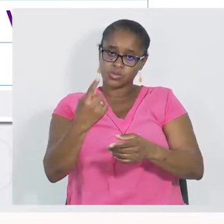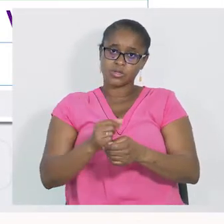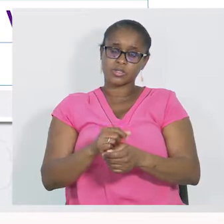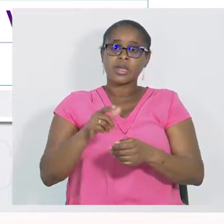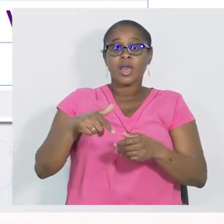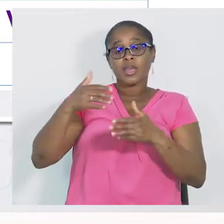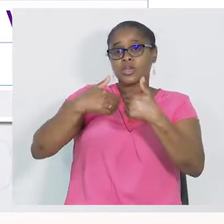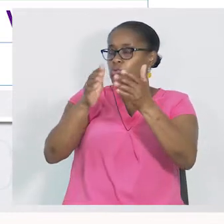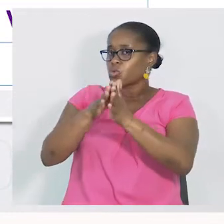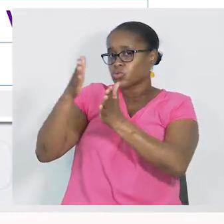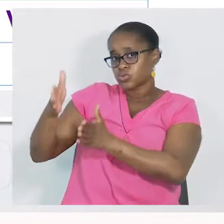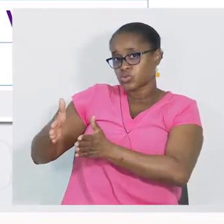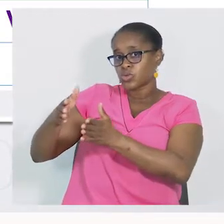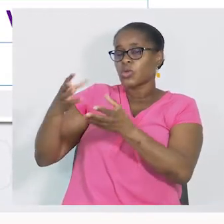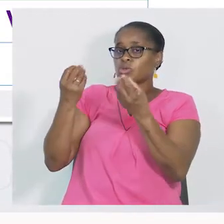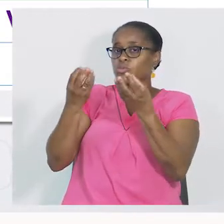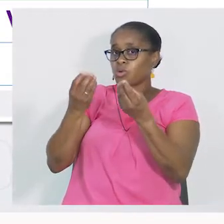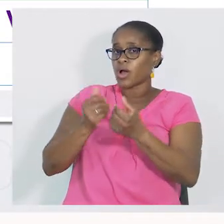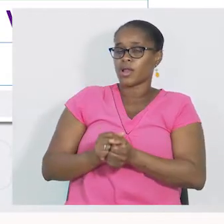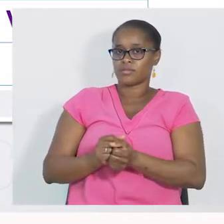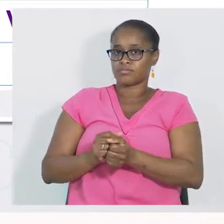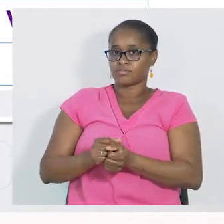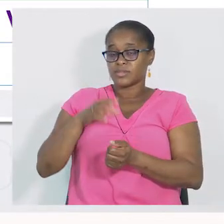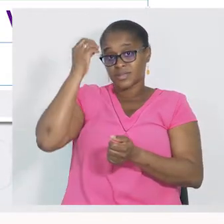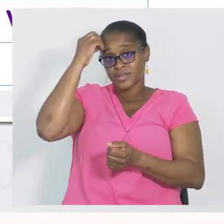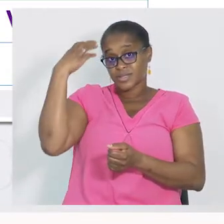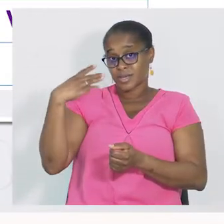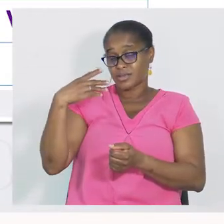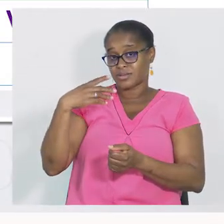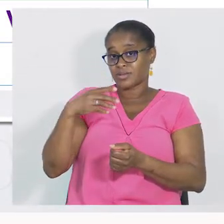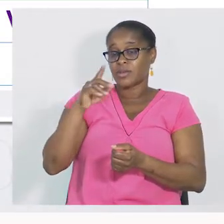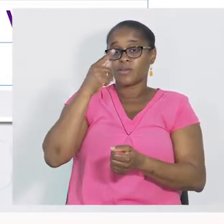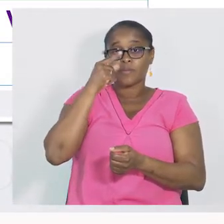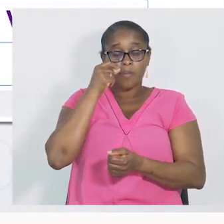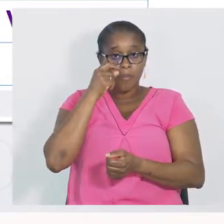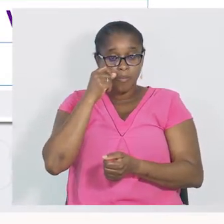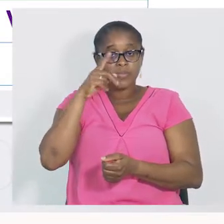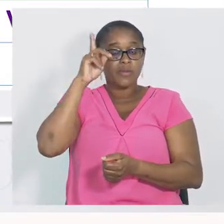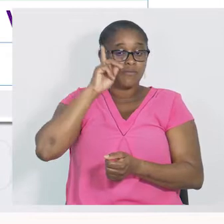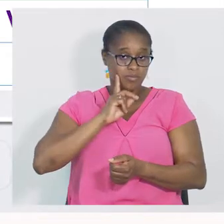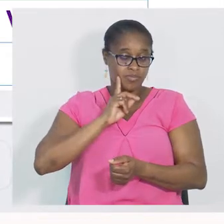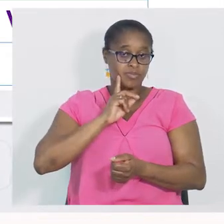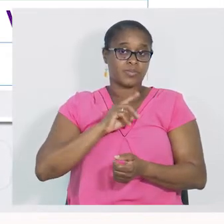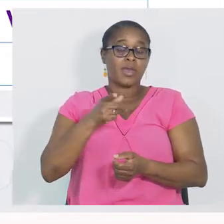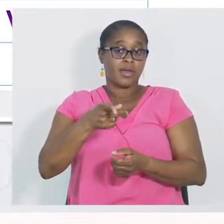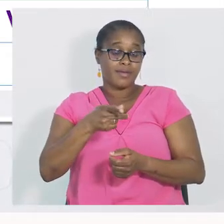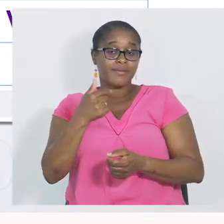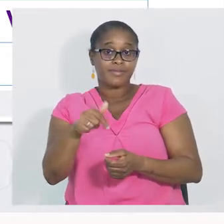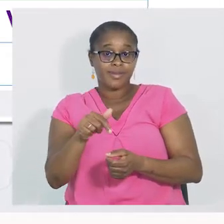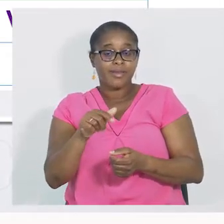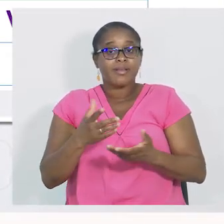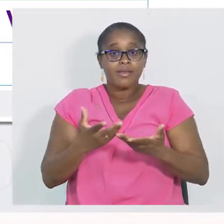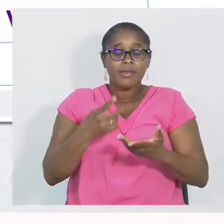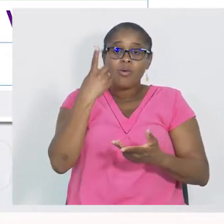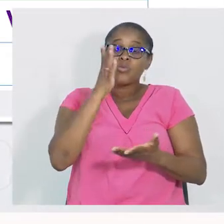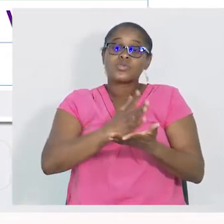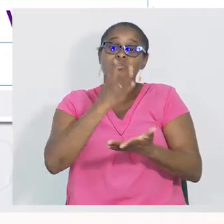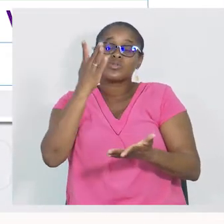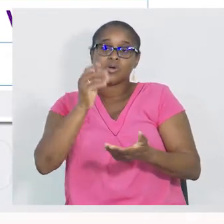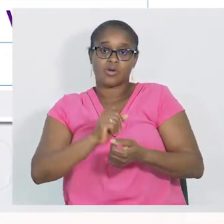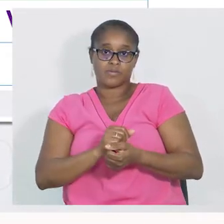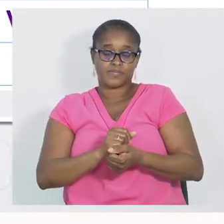possessivos. Entenderam? Possessivo vem de posse, pertencer. E continuando. Então, o que é determinante possessivo?